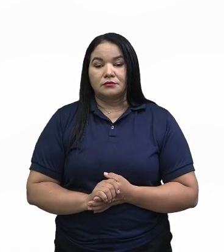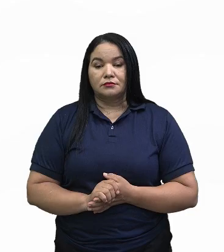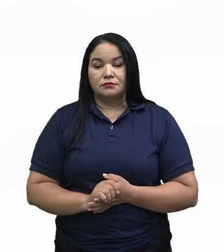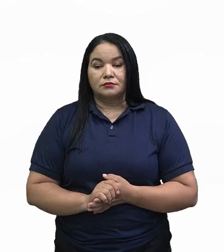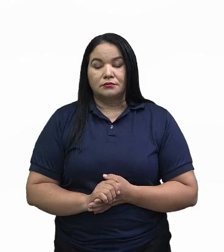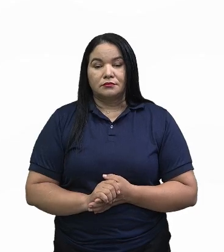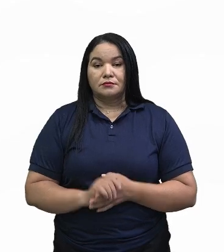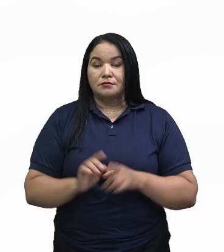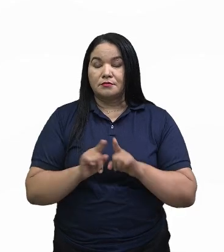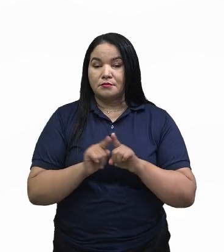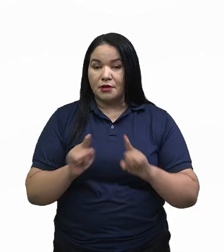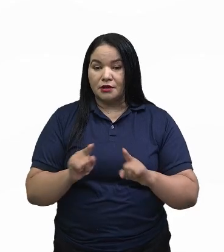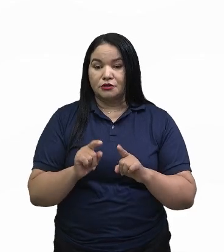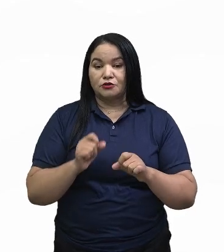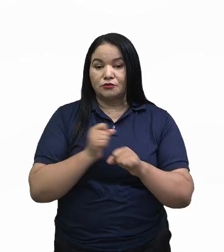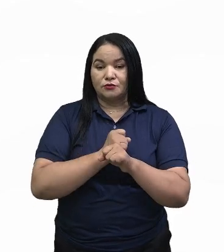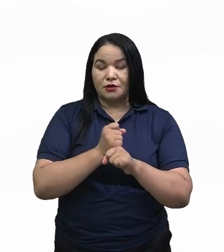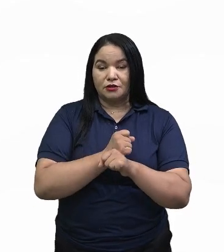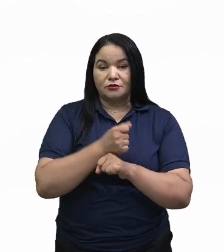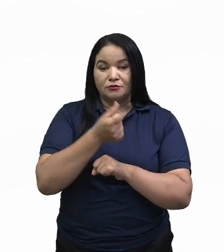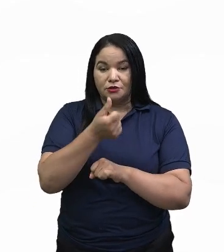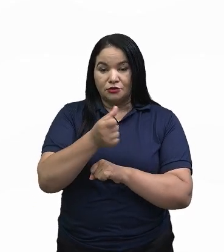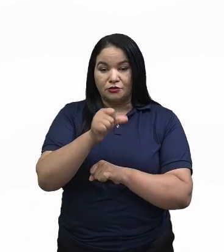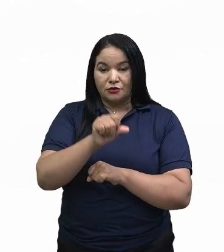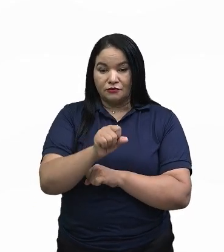mas já lá nos anos de